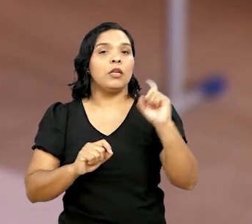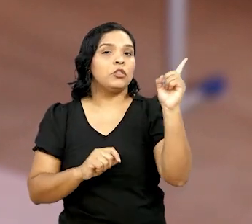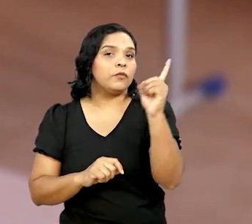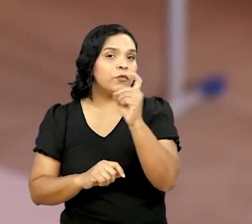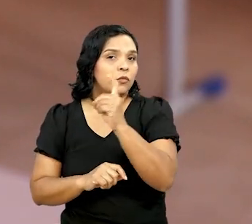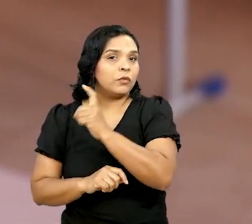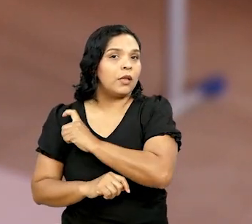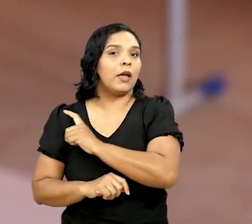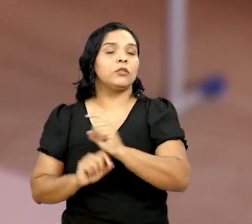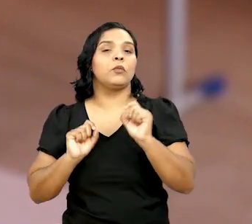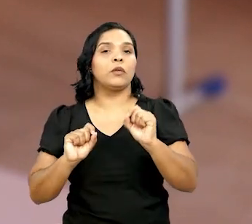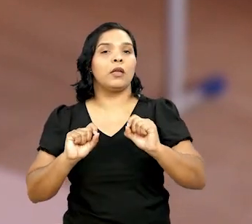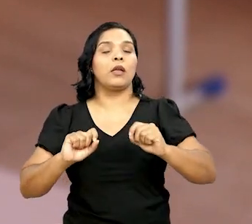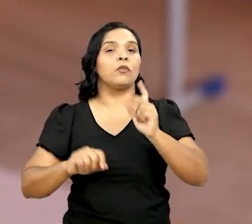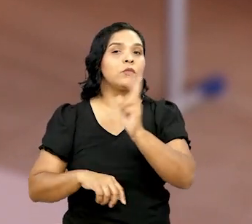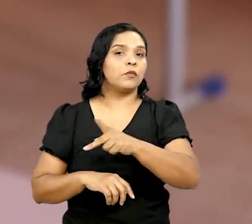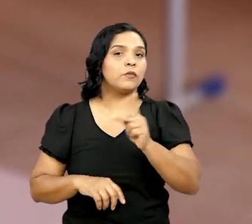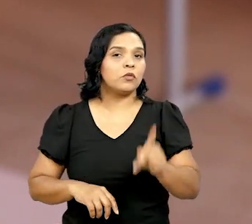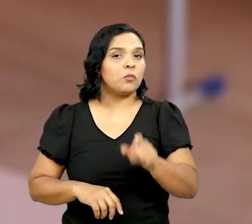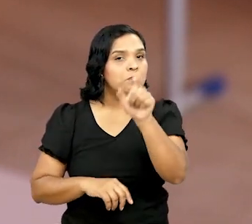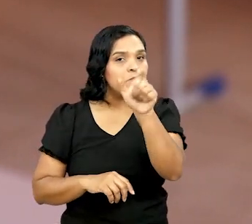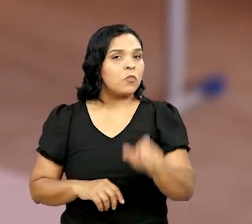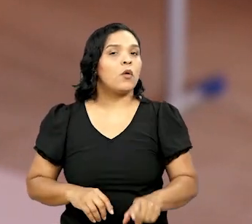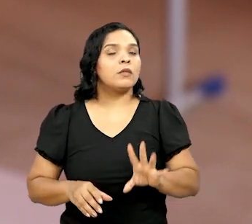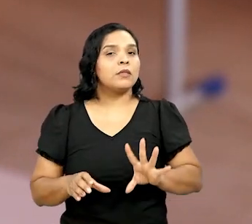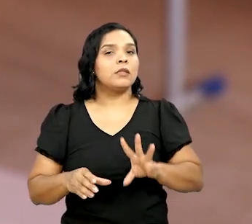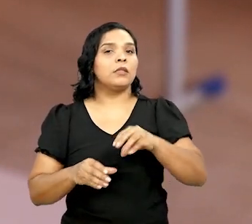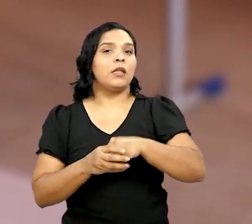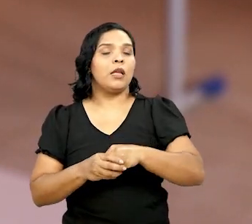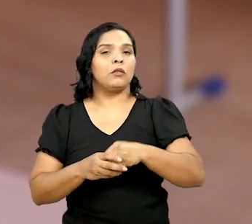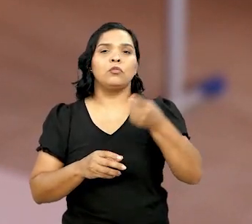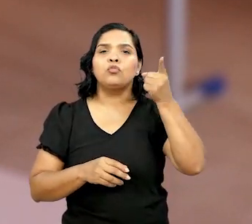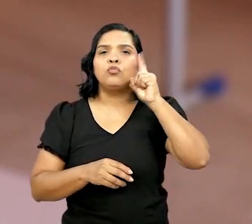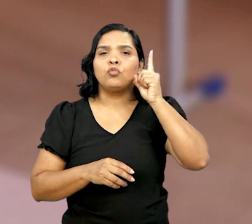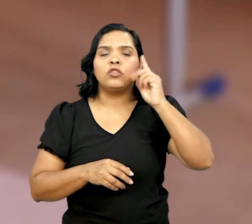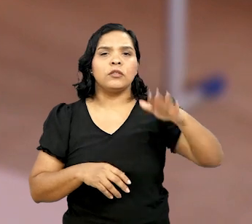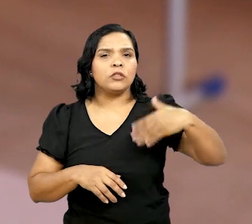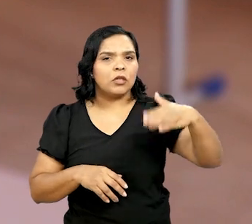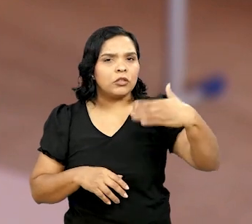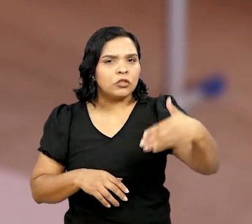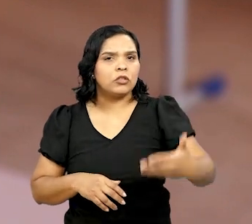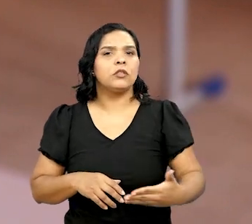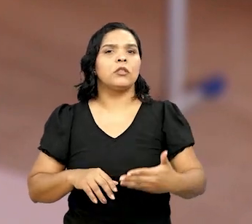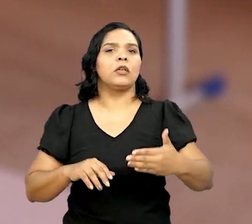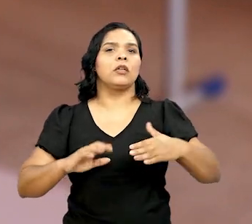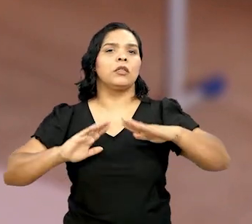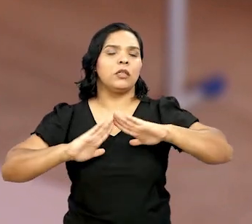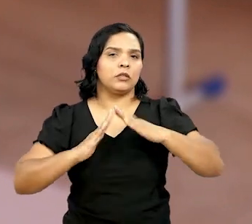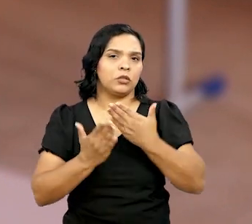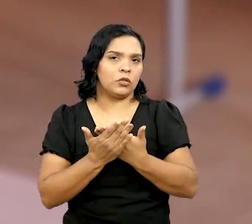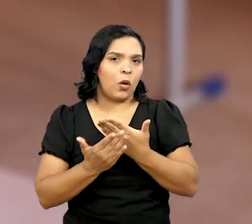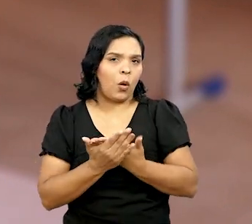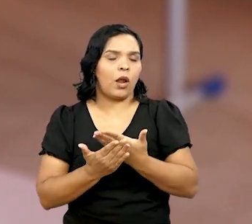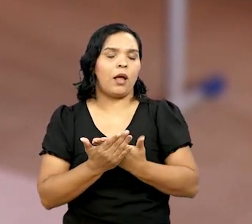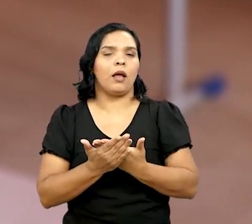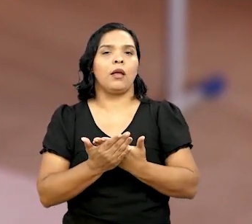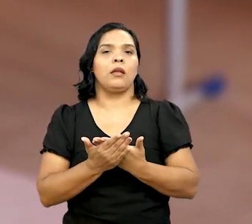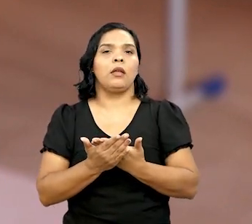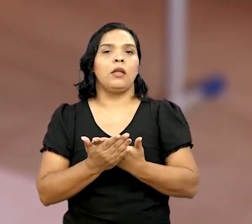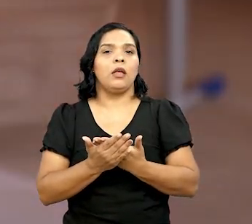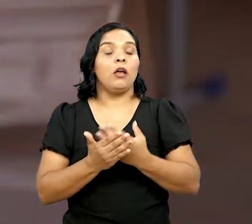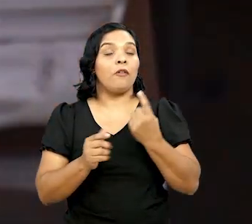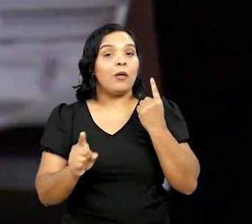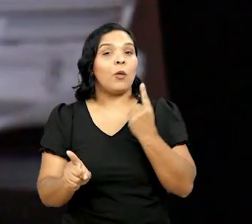o que a gente teve de dificuldade é que esses professores, eles, dentro do dia a dia dele, da rotina, da